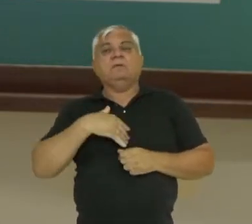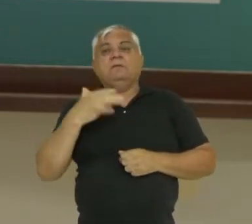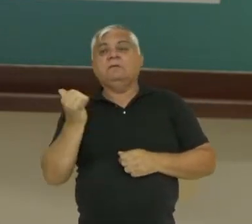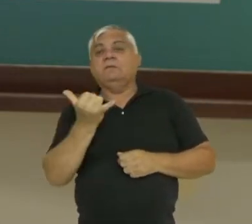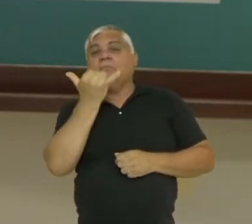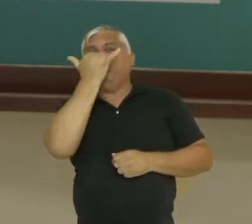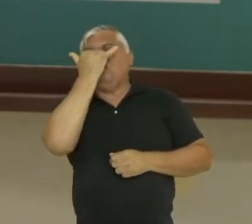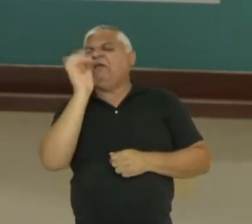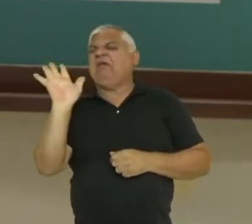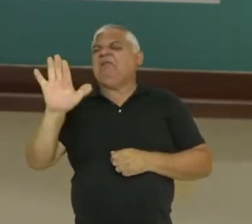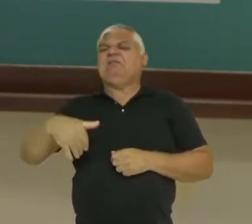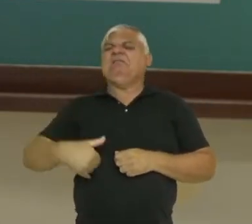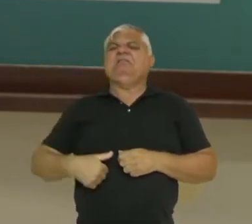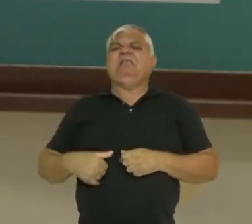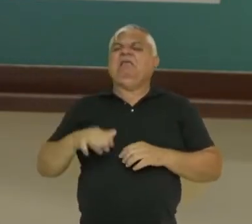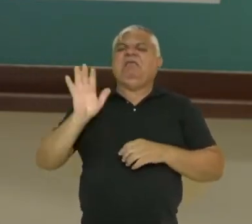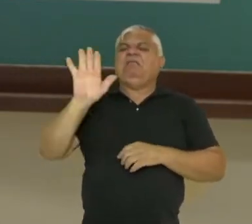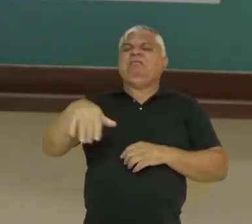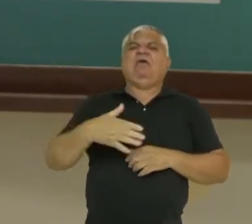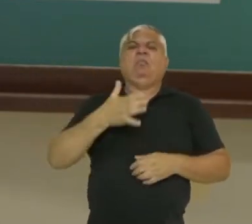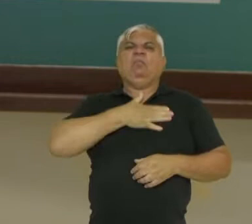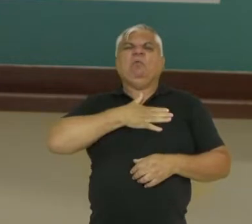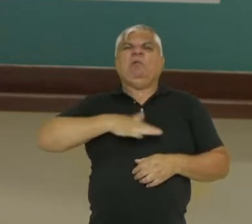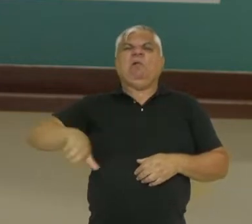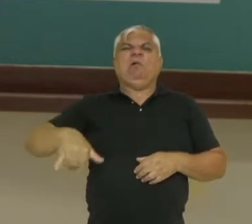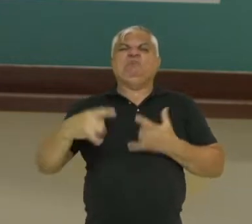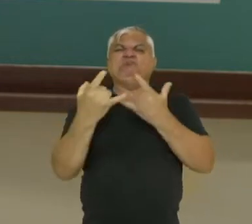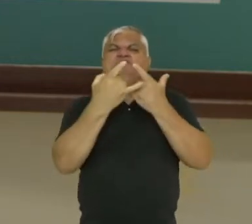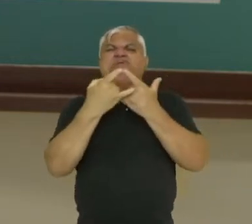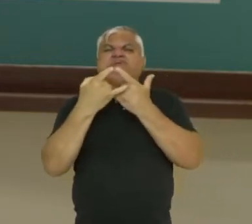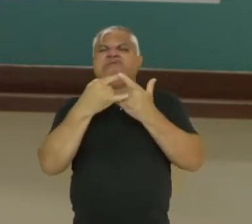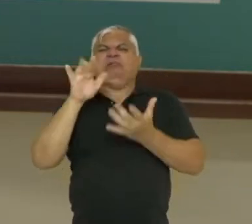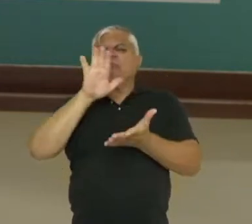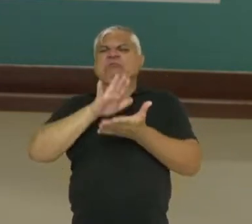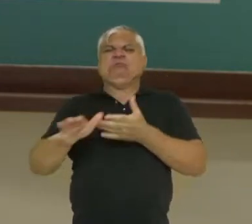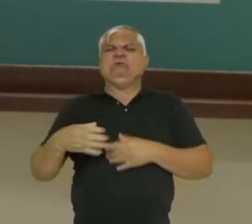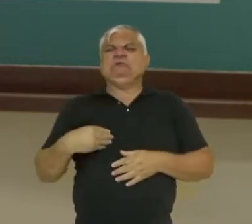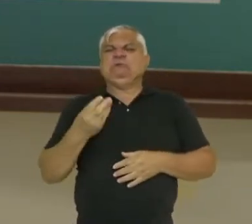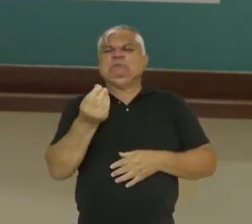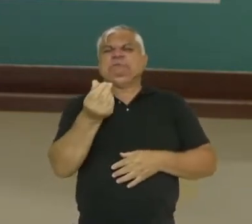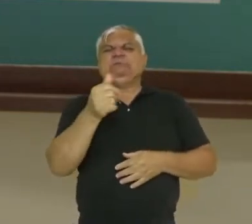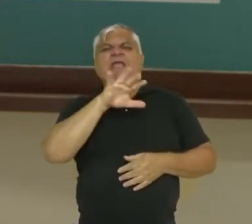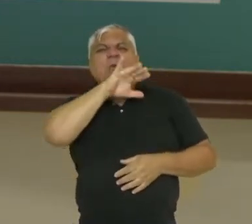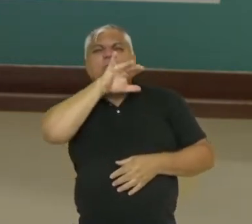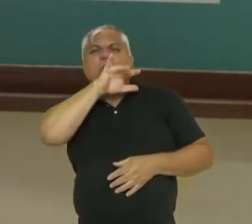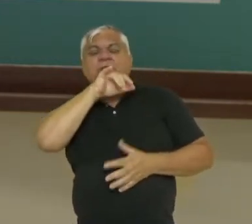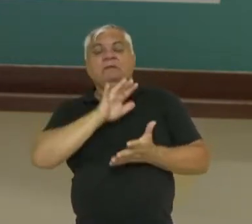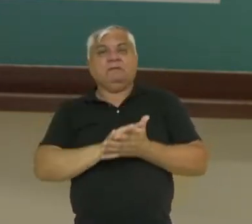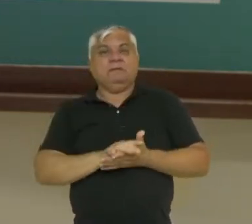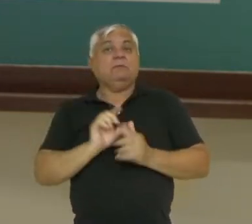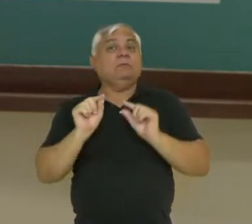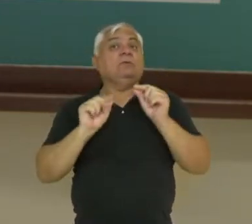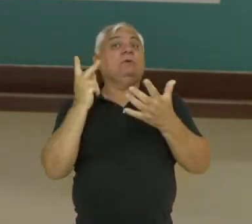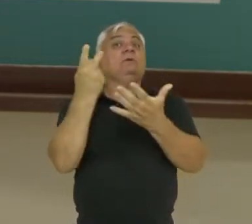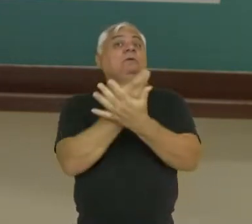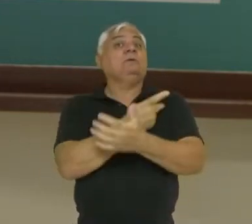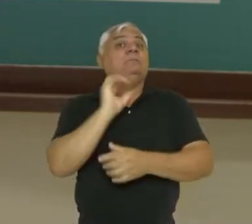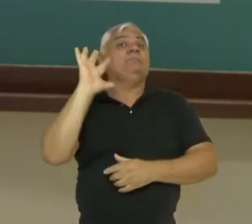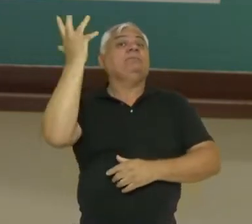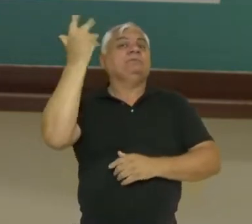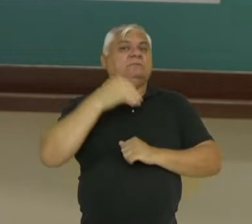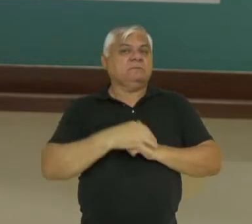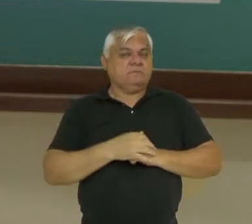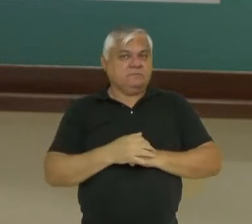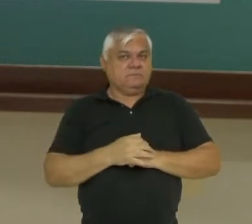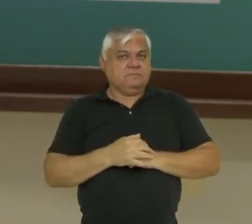Não dá nada. Eu não gosto. Preservativo é ruim. O que isso pode acontecer?